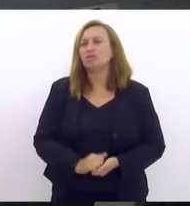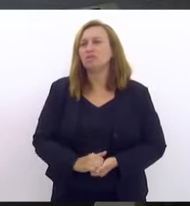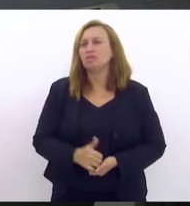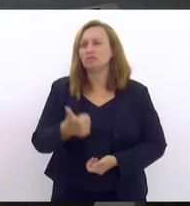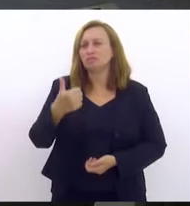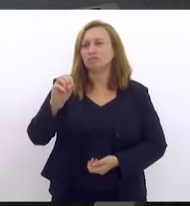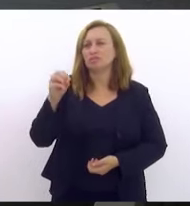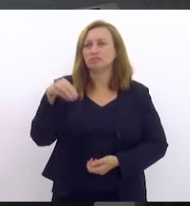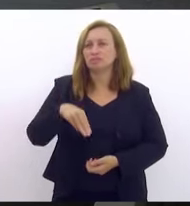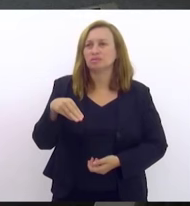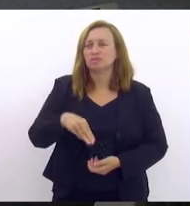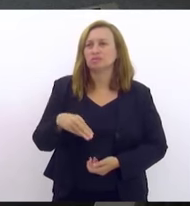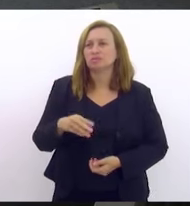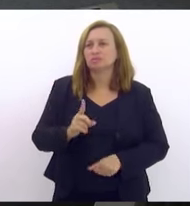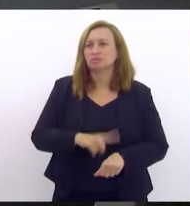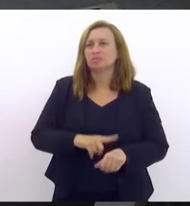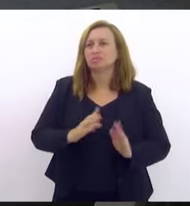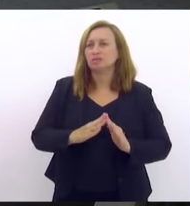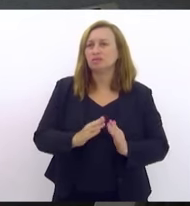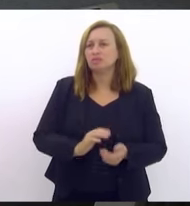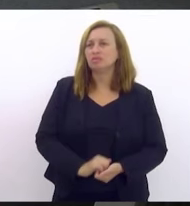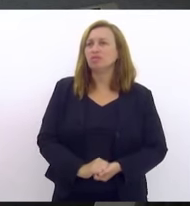minutos no tempo regimental.